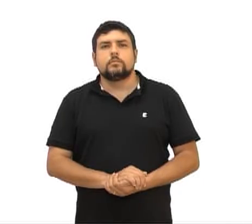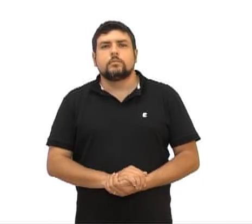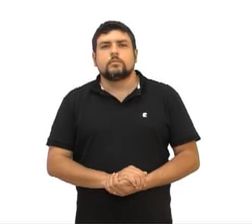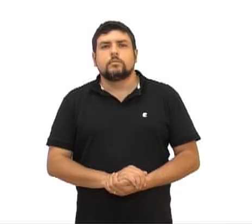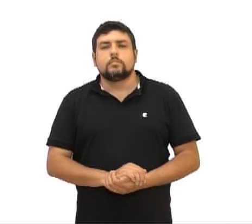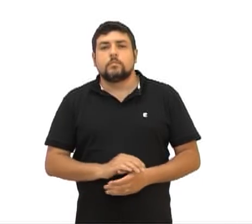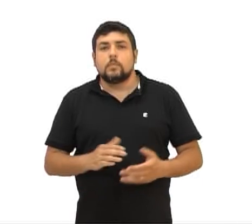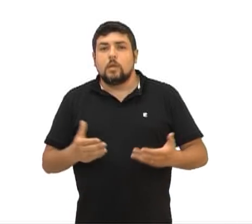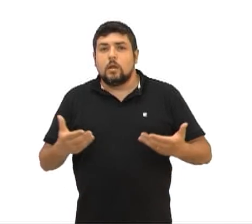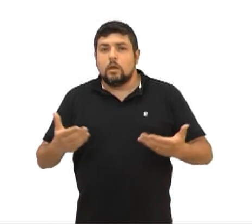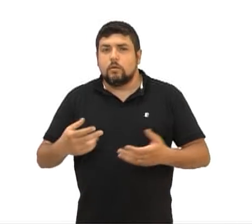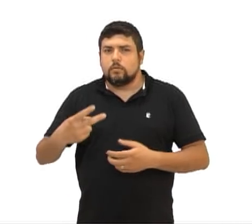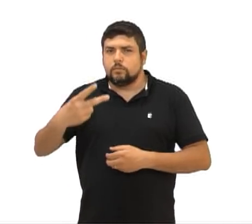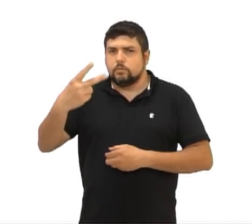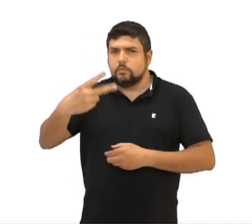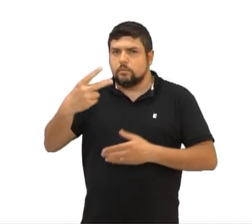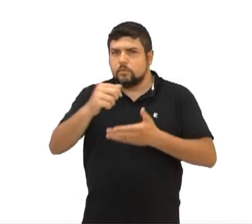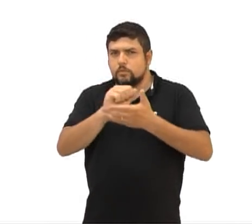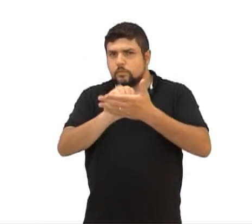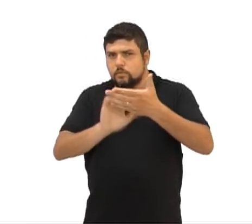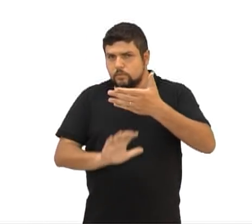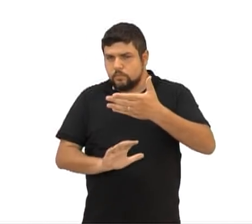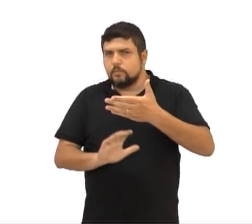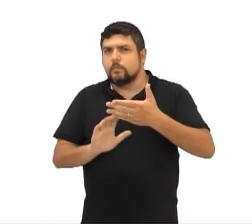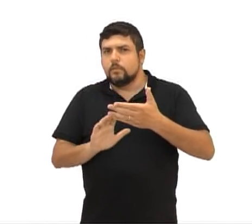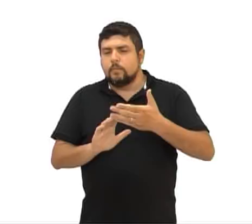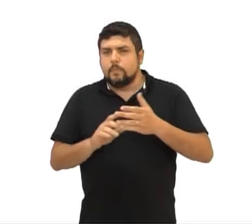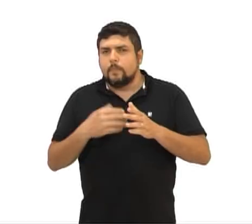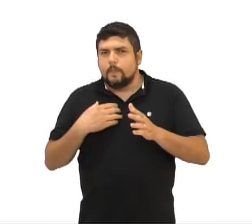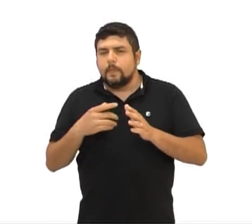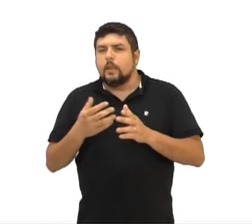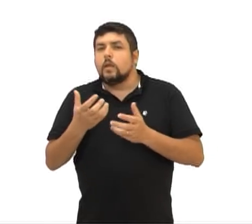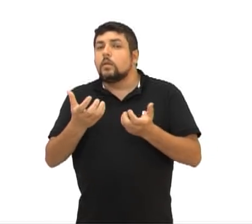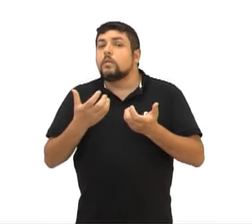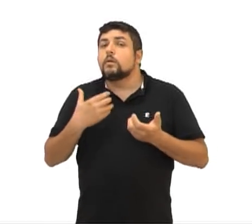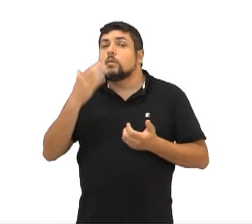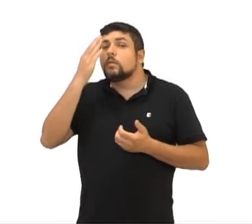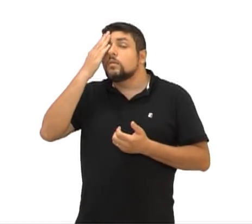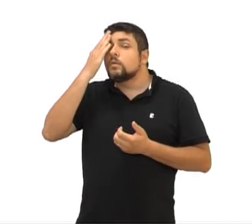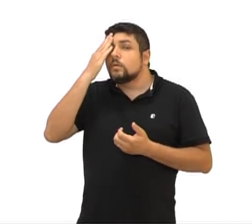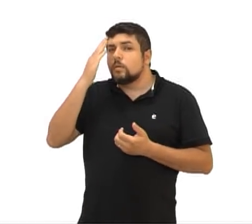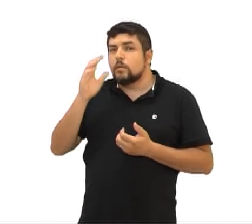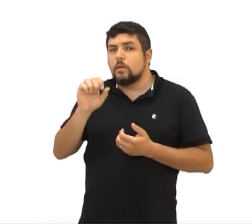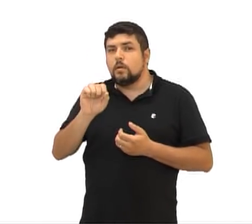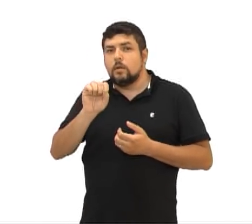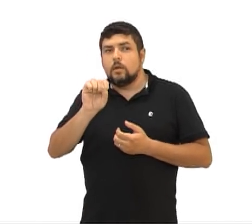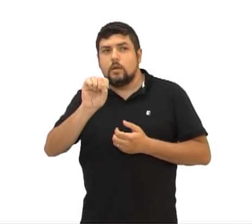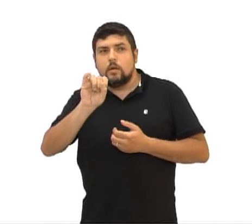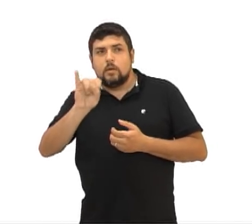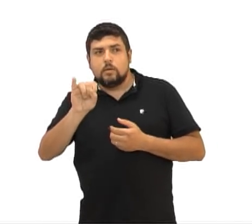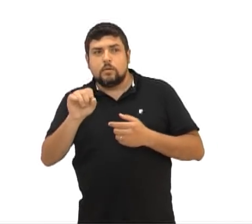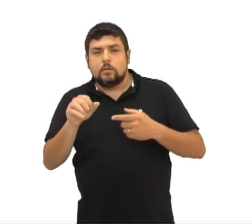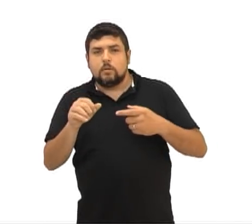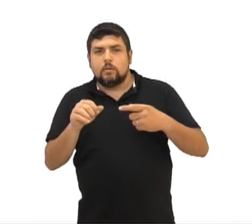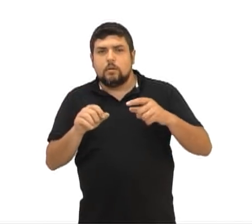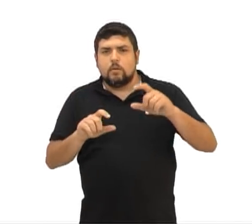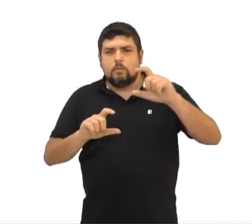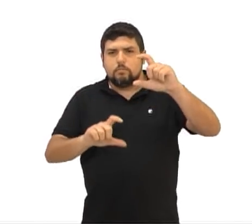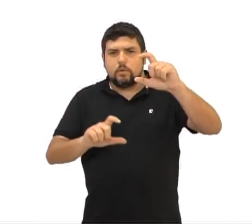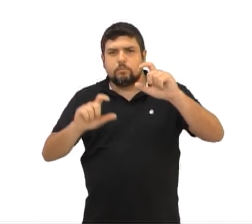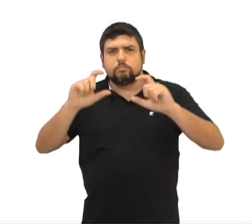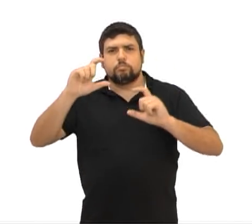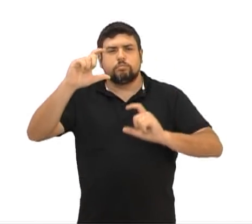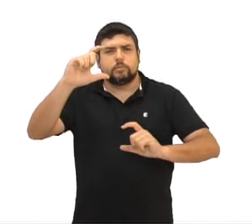Neste segundo exercício, ele pergunta, verifique se vale a propriedade fundamental